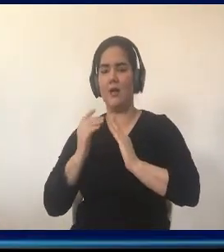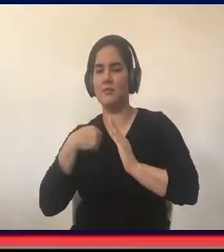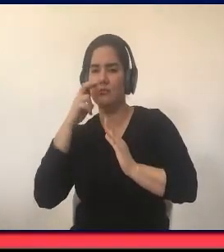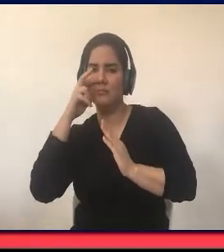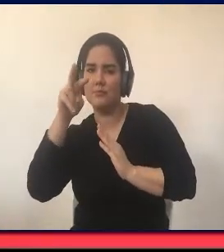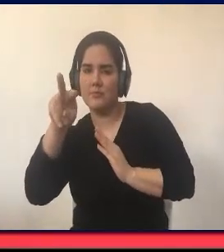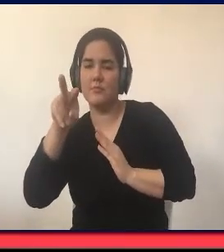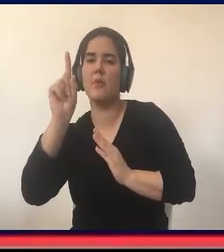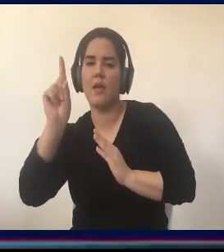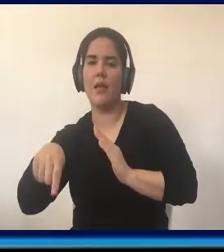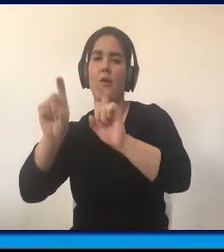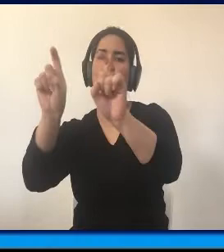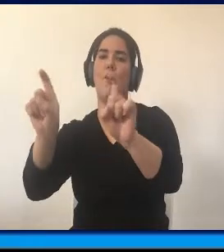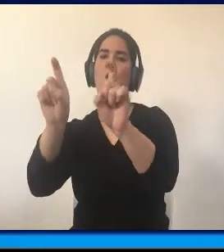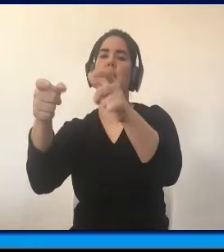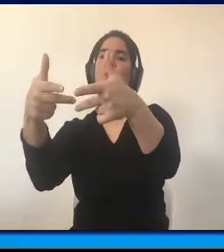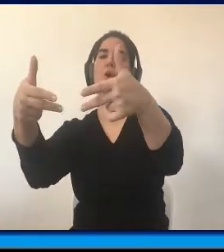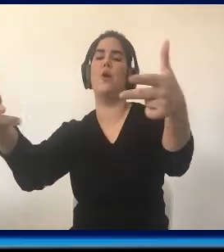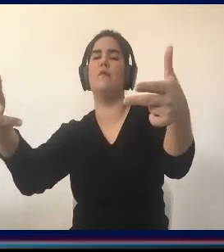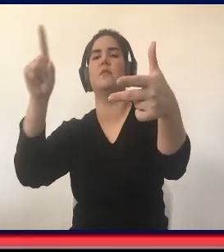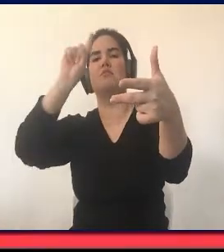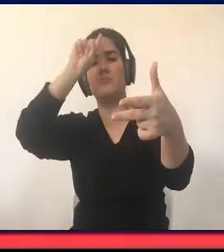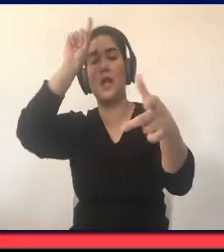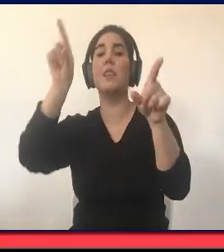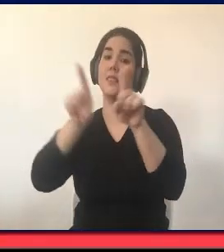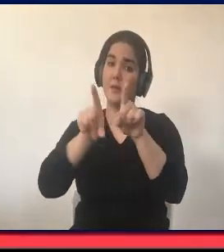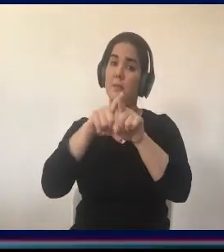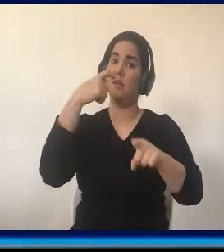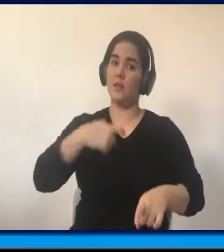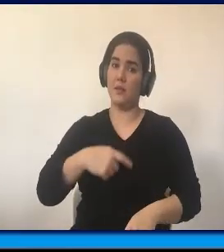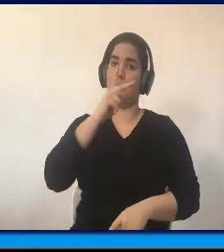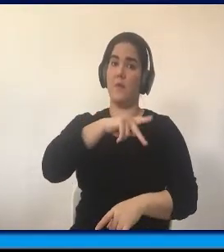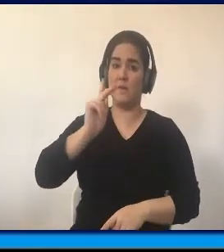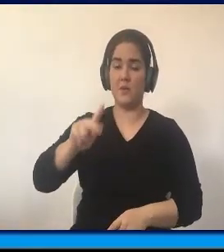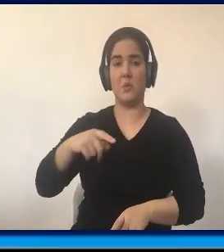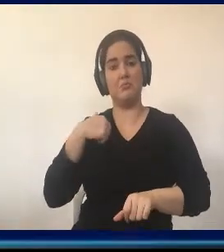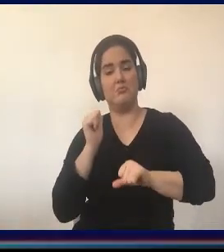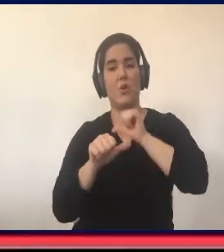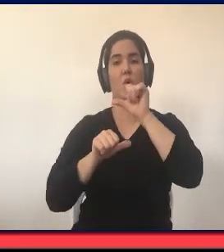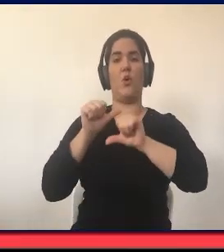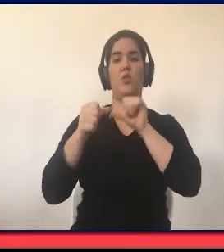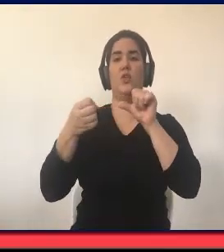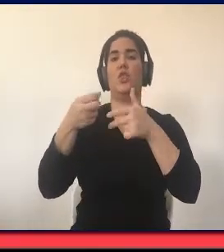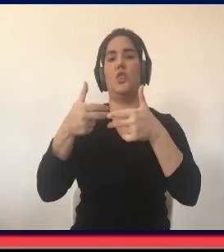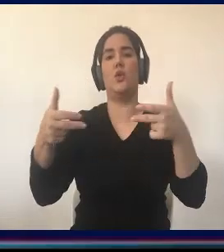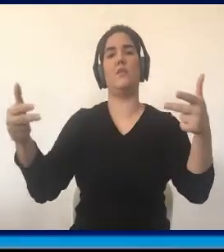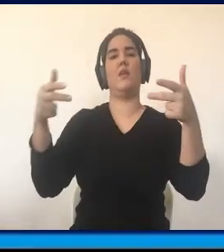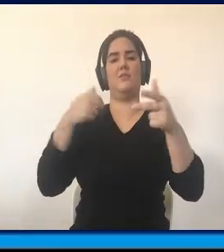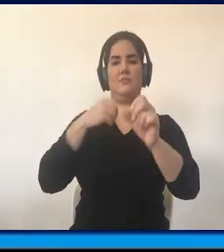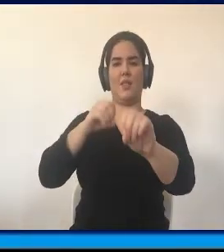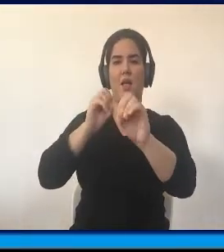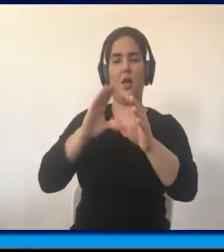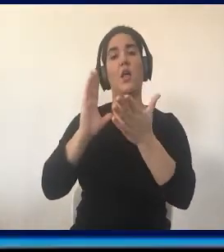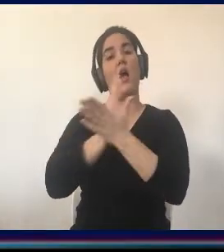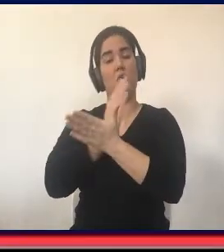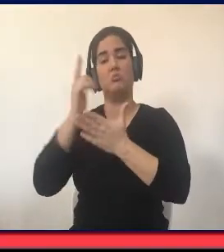se reinventar, assim como os professores se reinventaram ou não. Alguns se reinventam, outros sucumbem à tecnologia, não